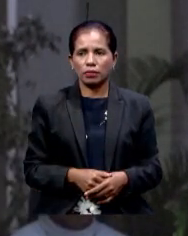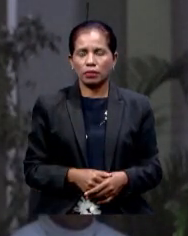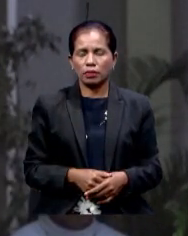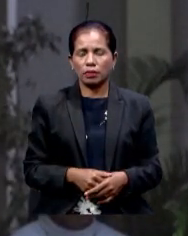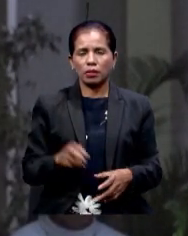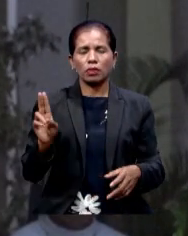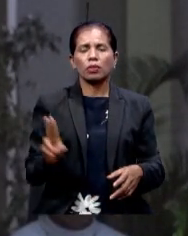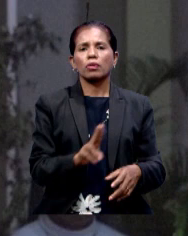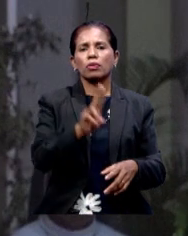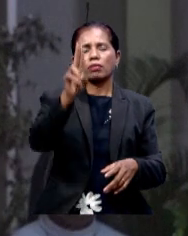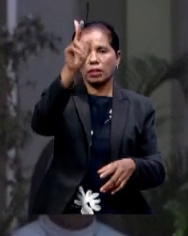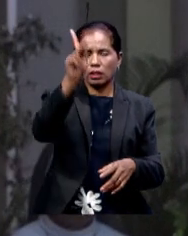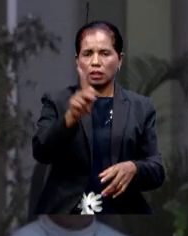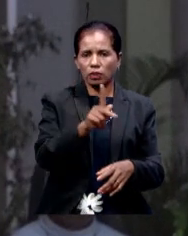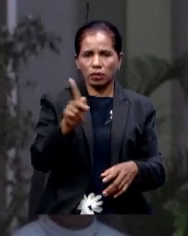Universidade Católica,